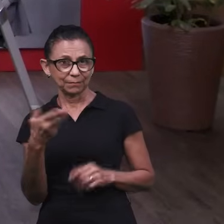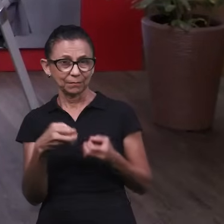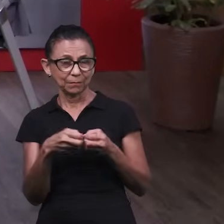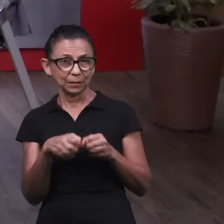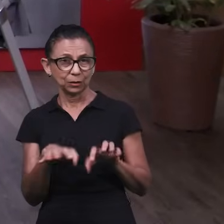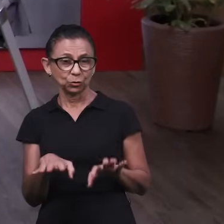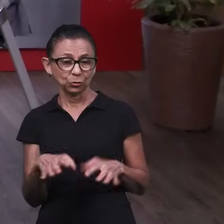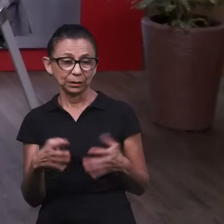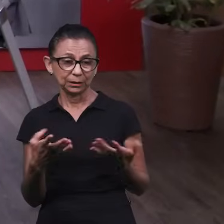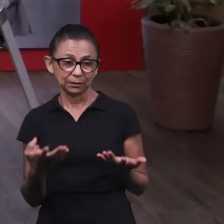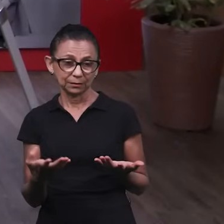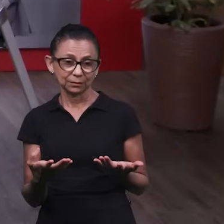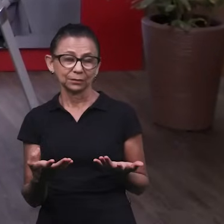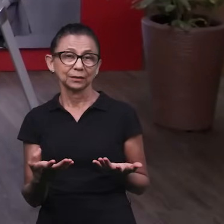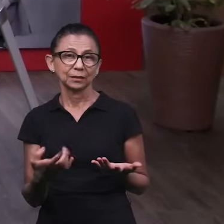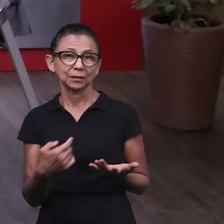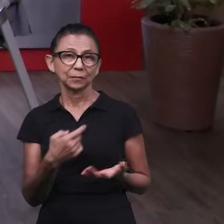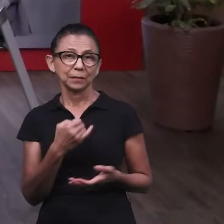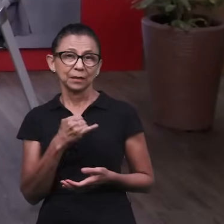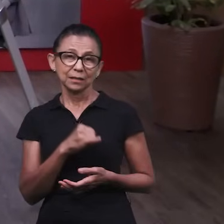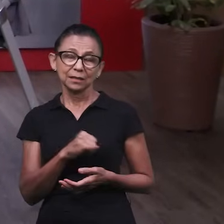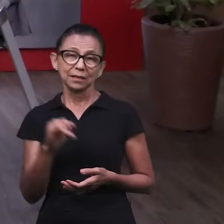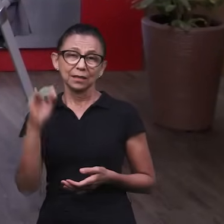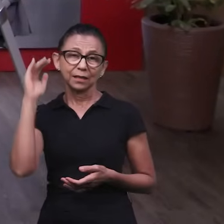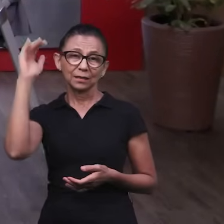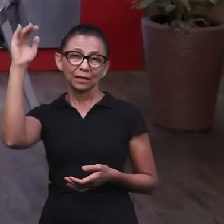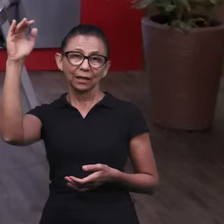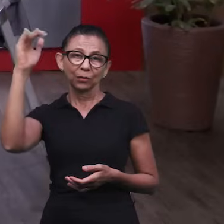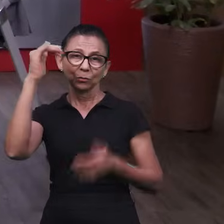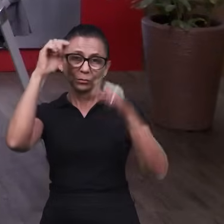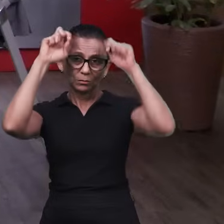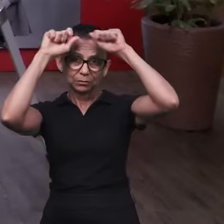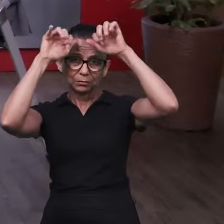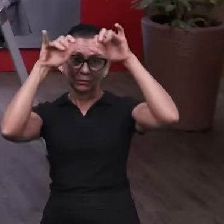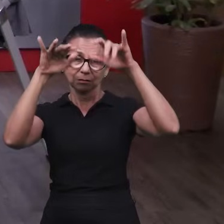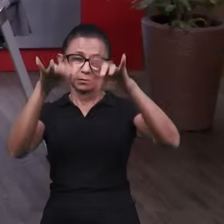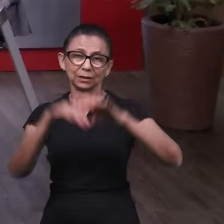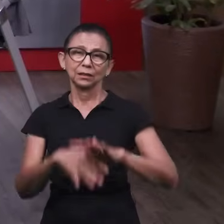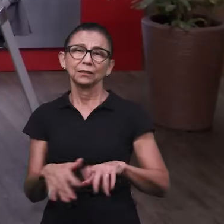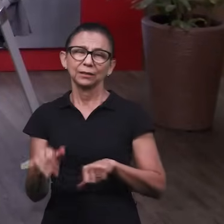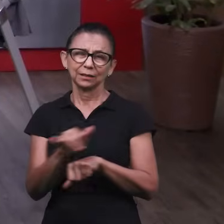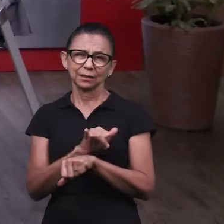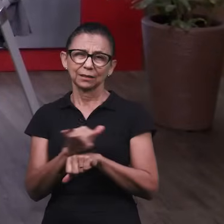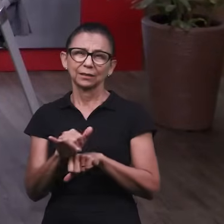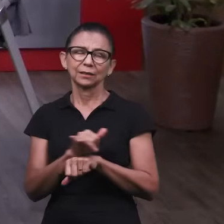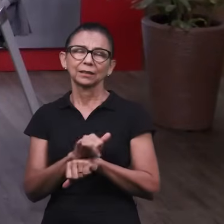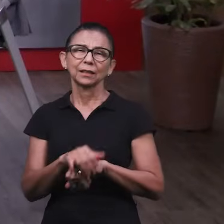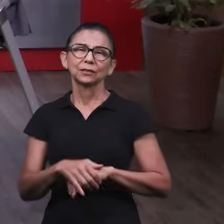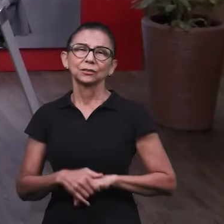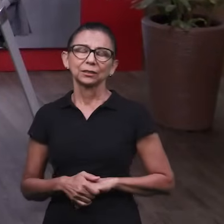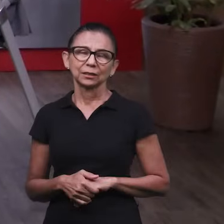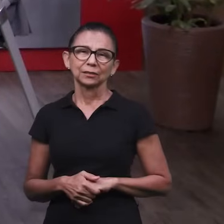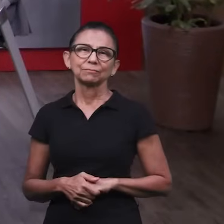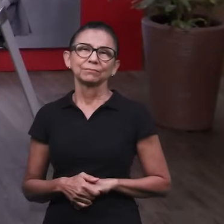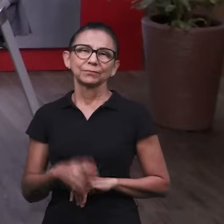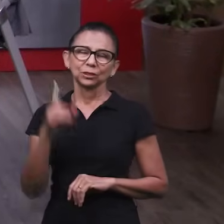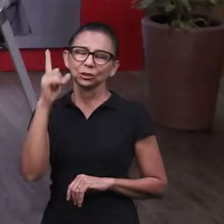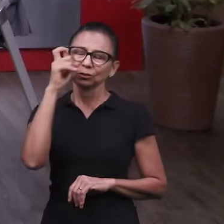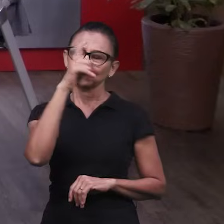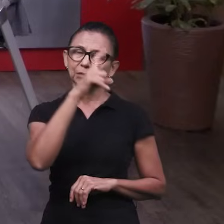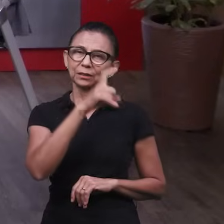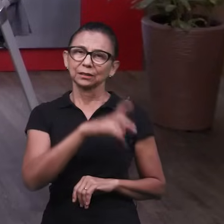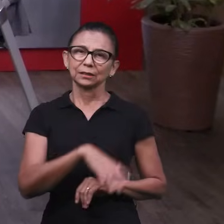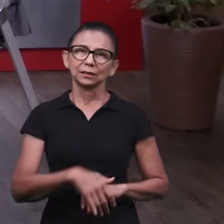crescimento. Agora, se ele se conhece, ele se cuida, aí sim, ele tem estratégias para driblar essas dificuldades, porque sempre são dificuldades, não